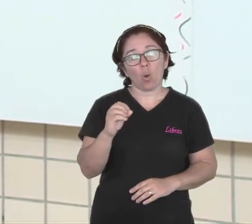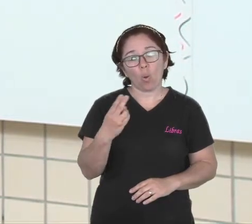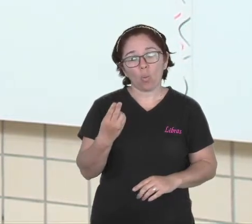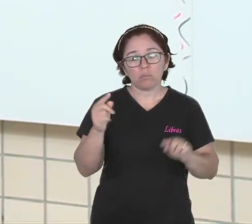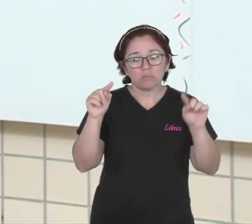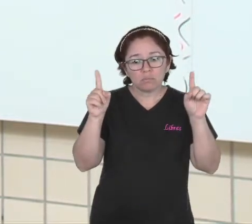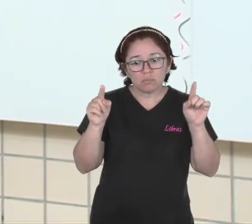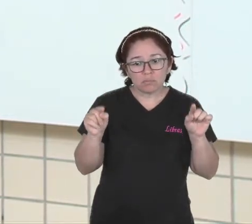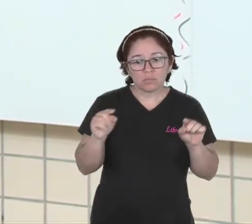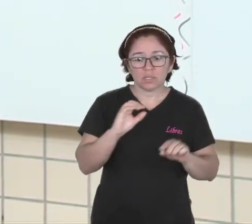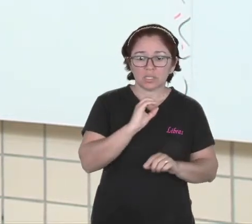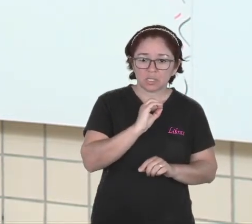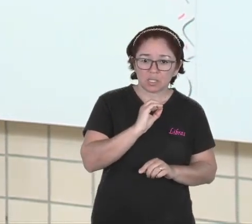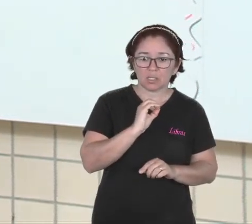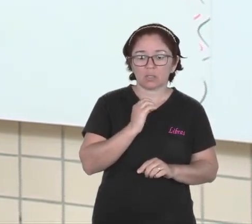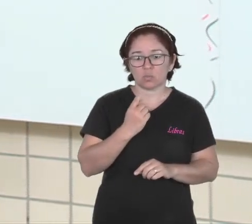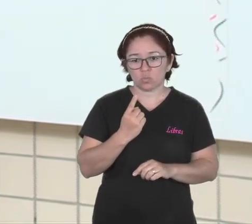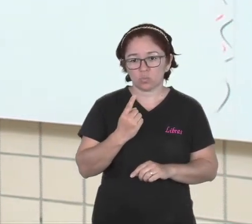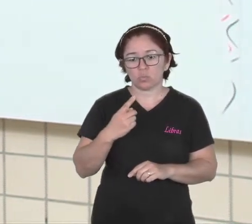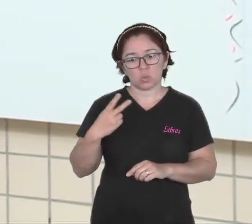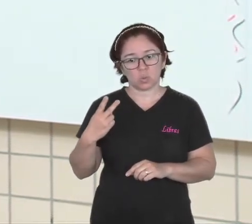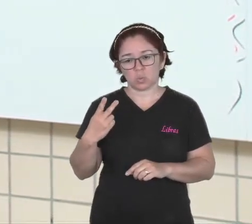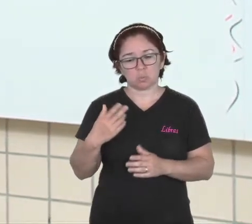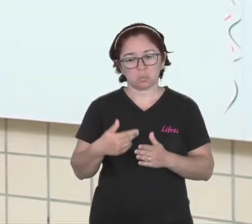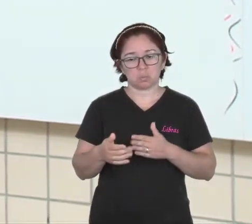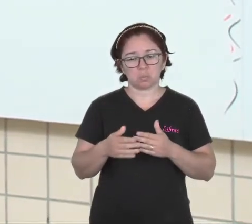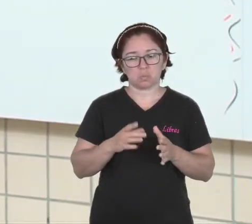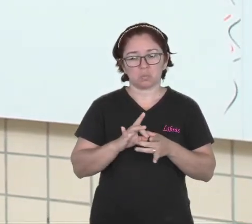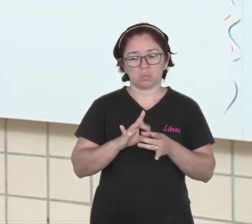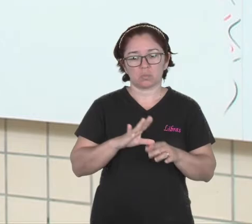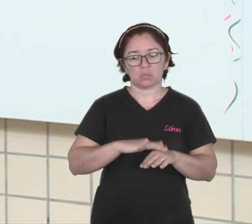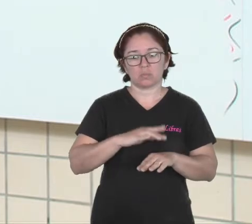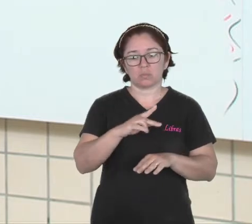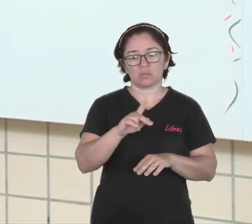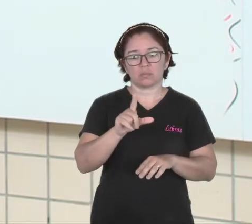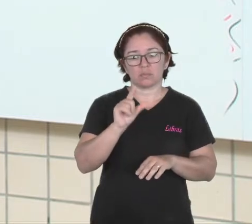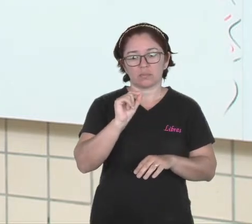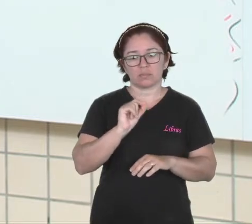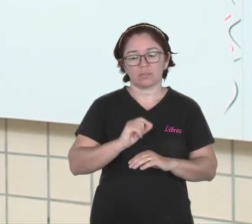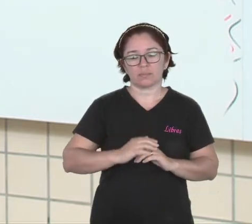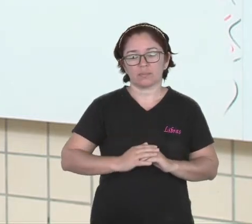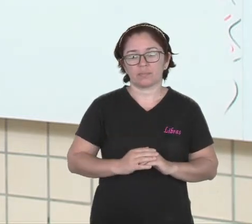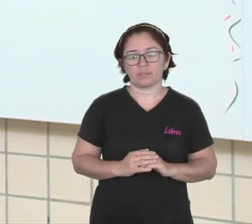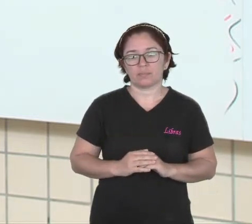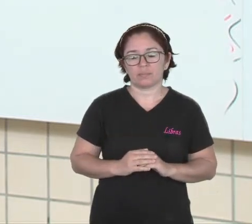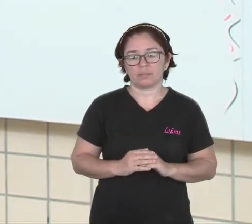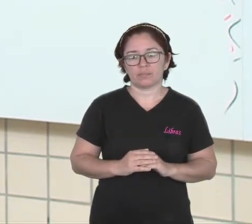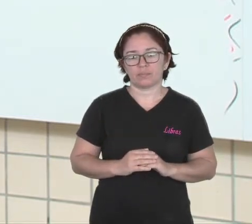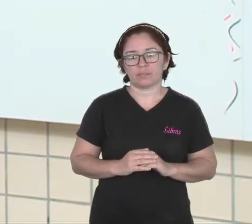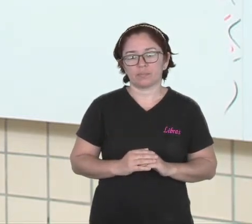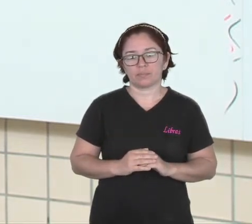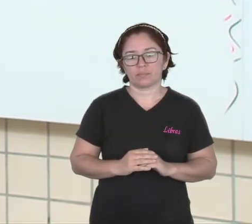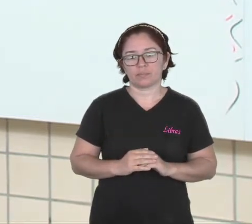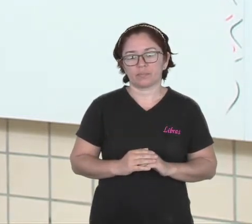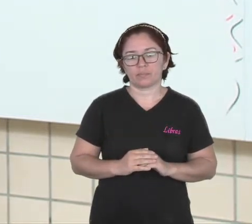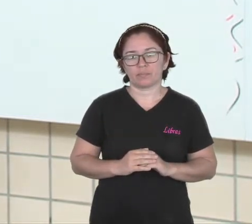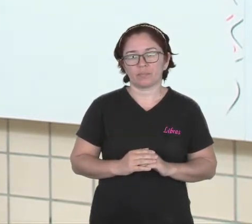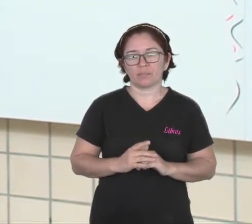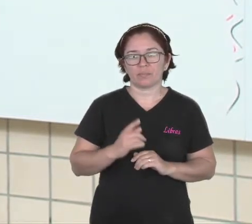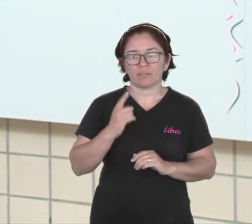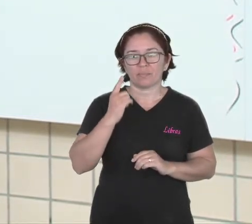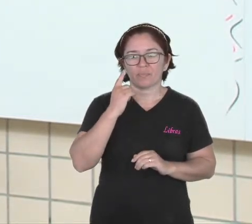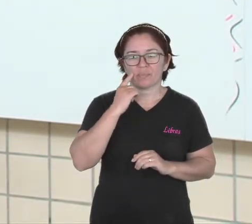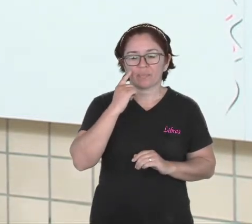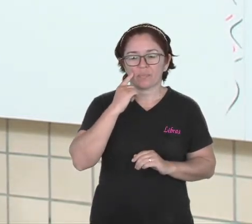está identificado. Tranquilo? Bom, qual seria então o